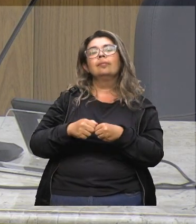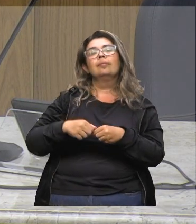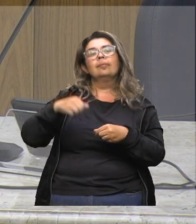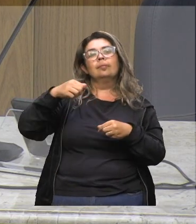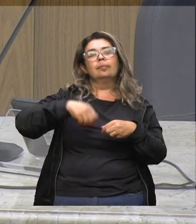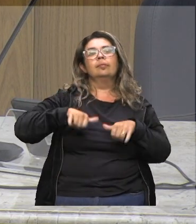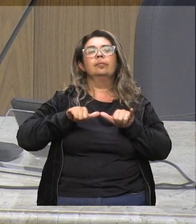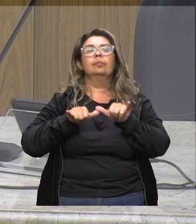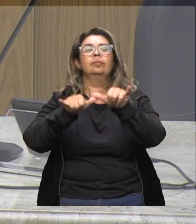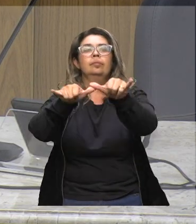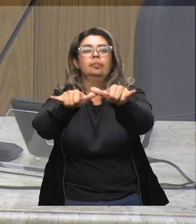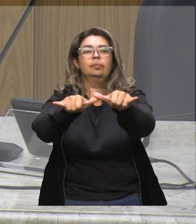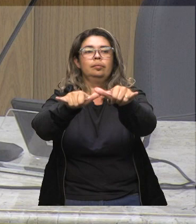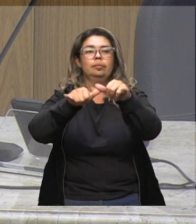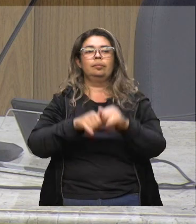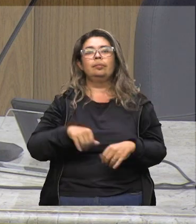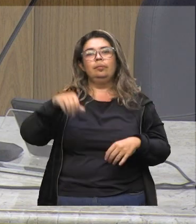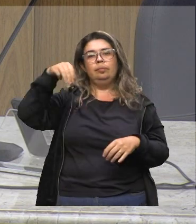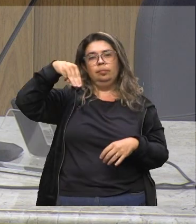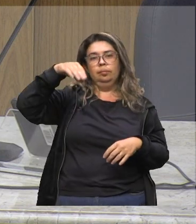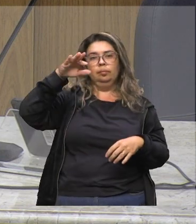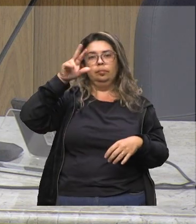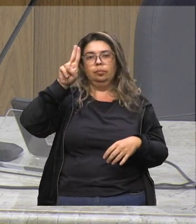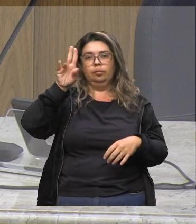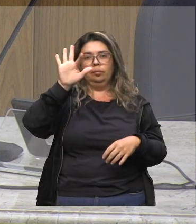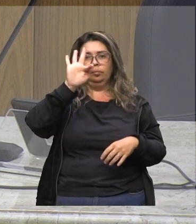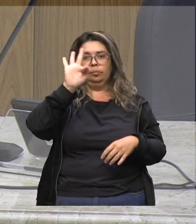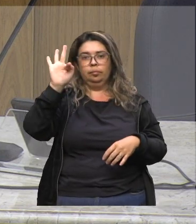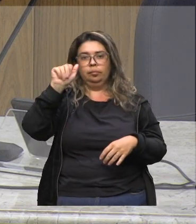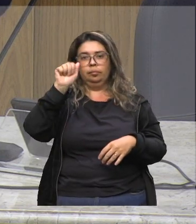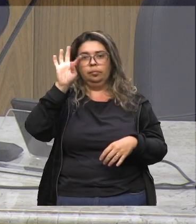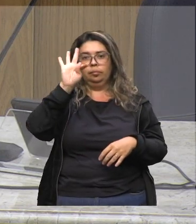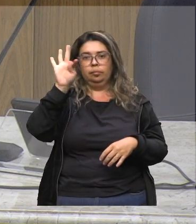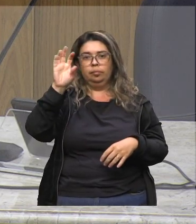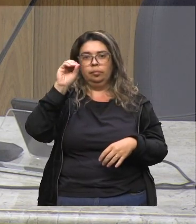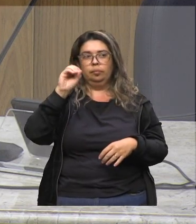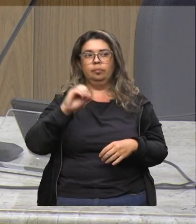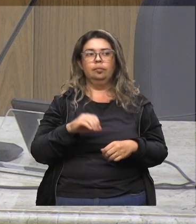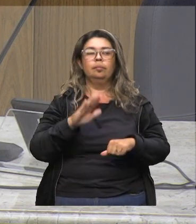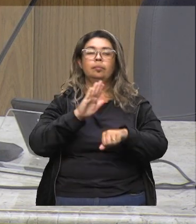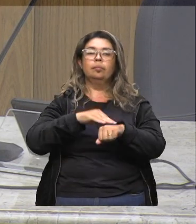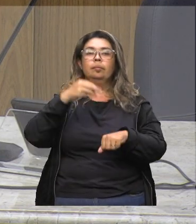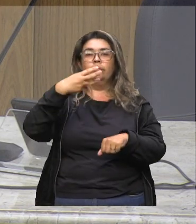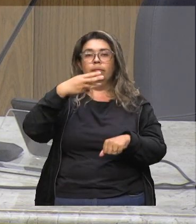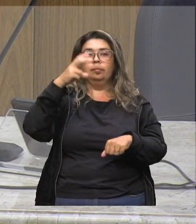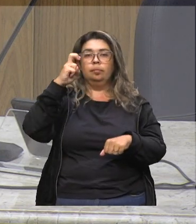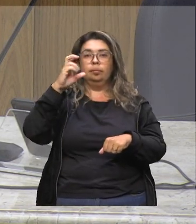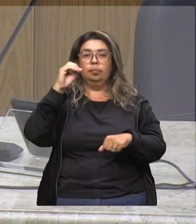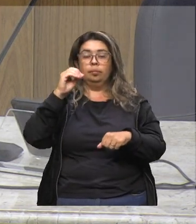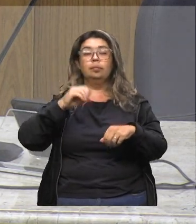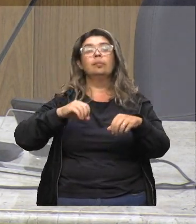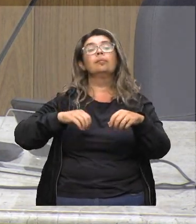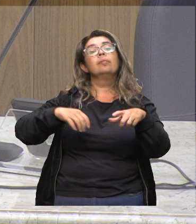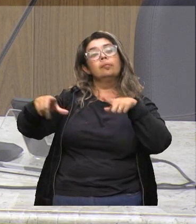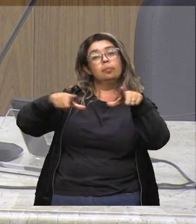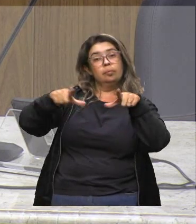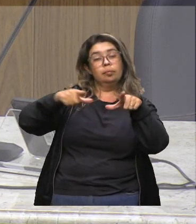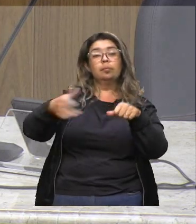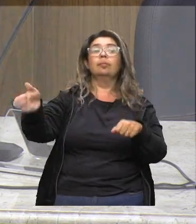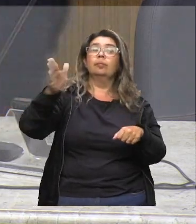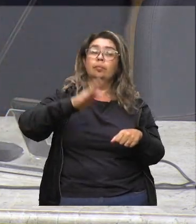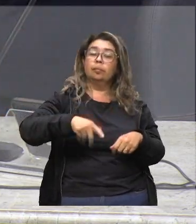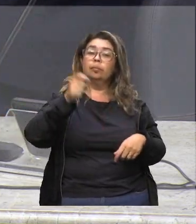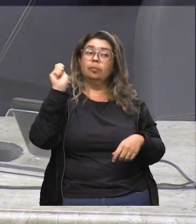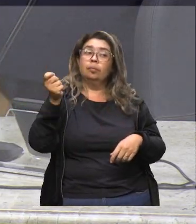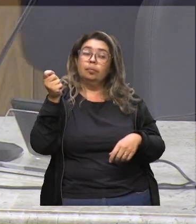está na fase telha, já está colocando telha lá. São mais de 350 vagas de trabalho que estão vindo para a nossa cidade.